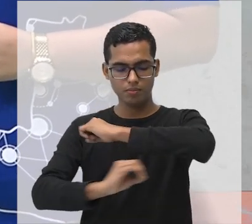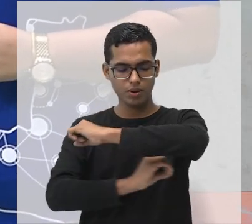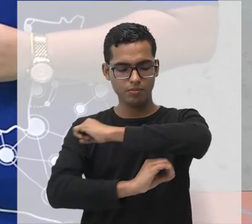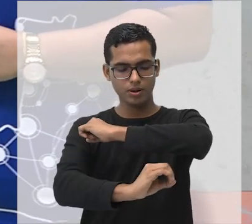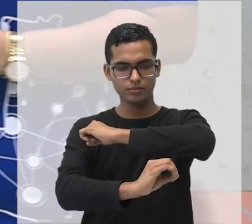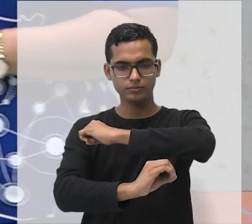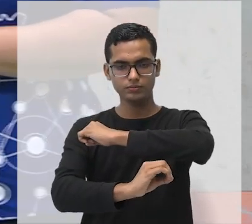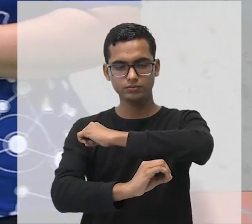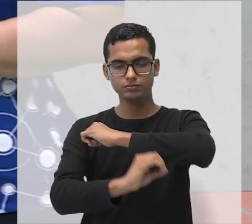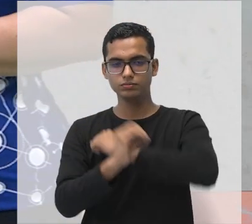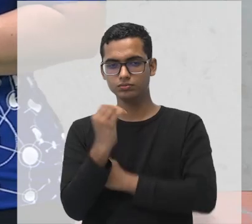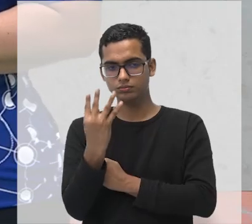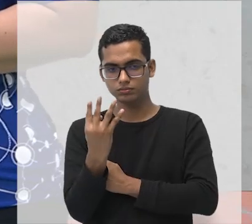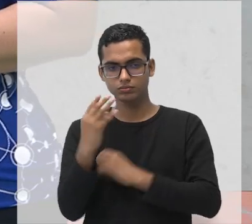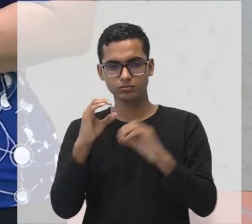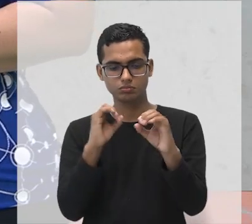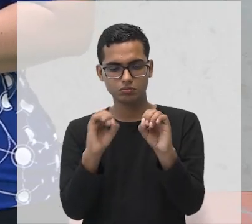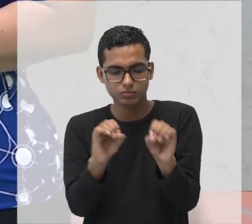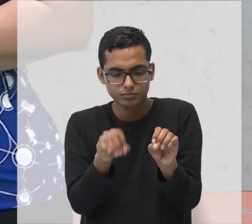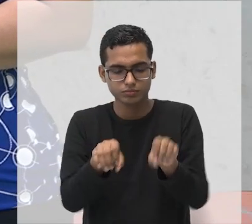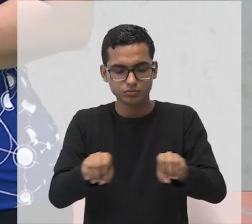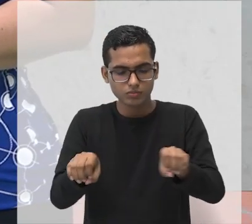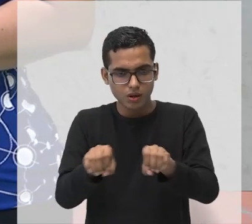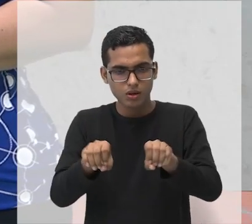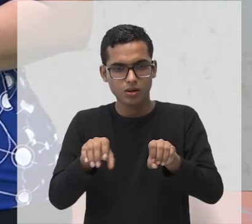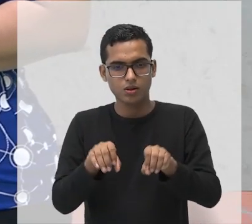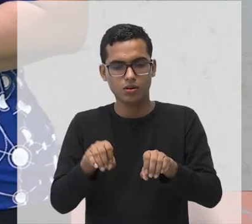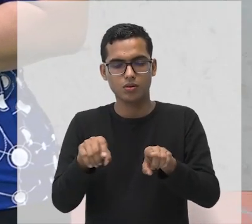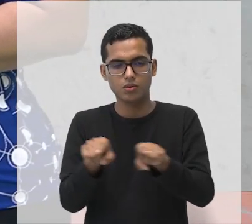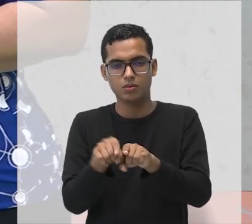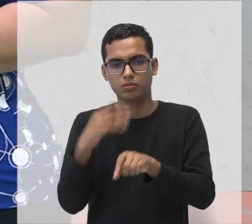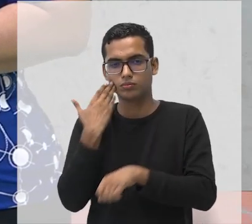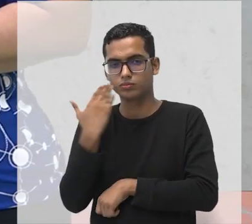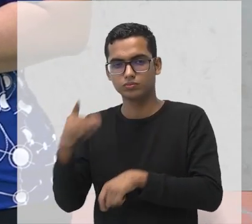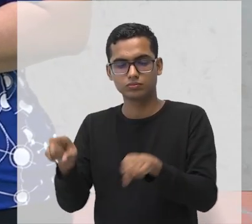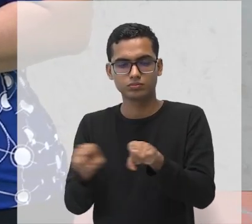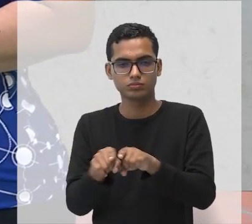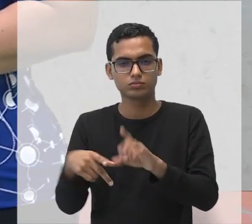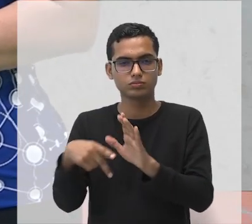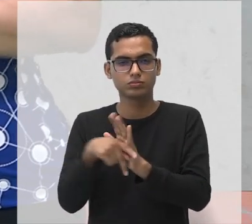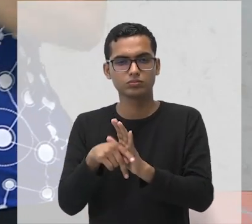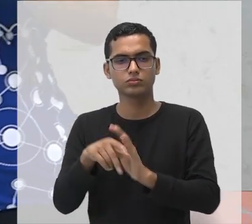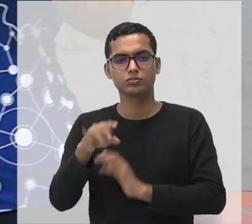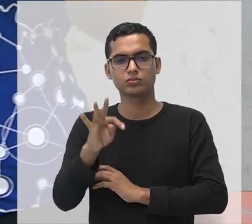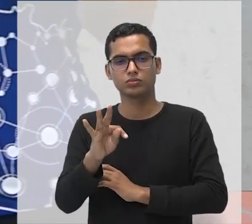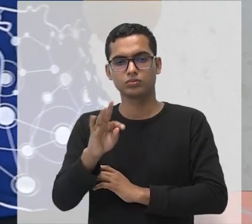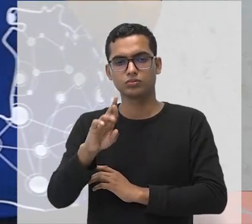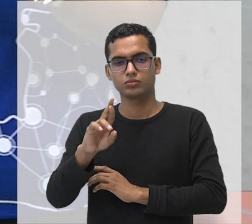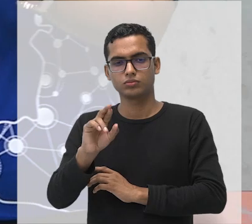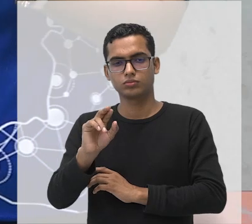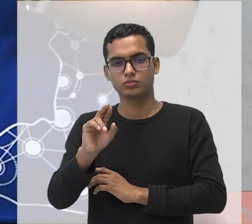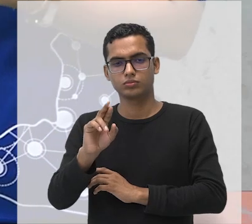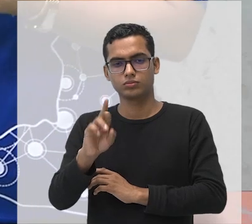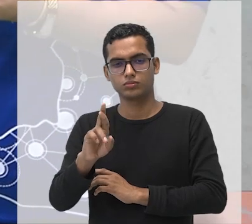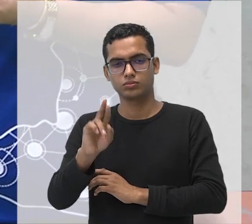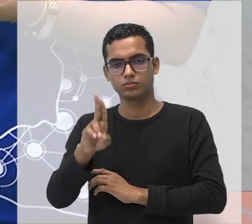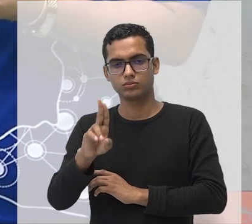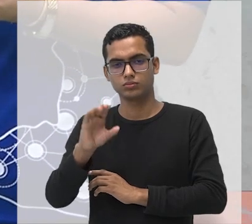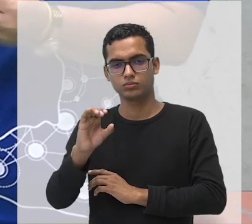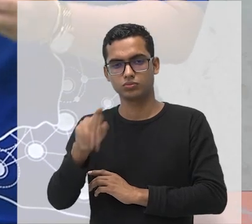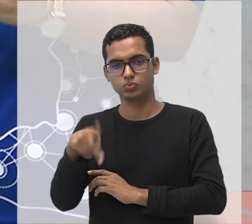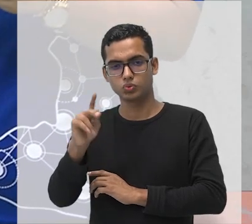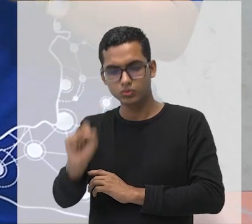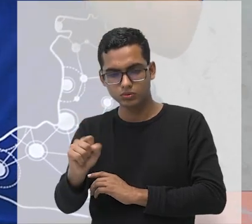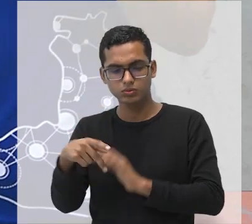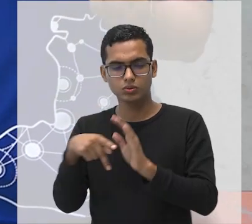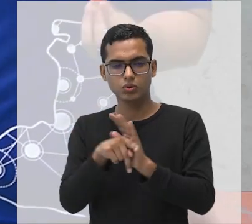e 2 eixos que são os trucks. Observem, estão vendo? Então é basicamente isso que